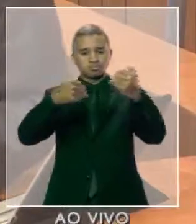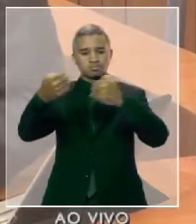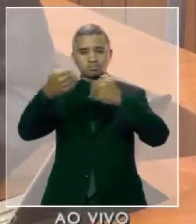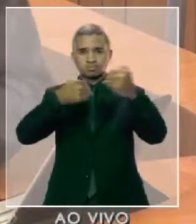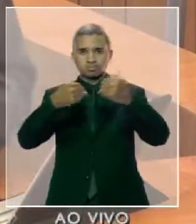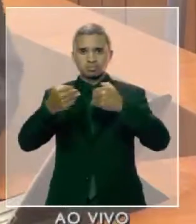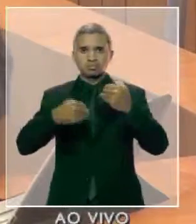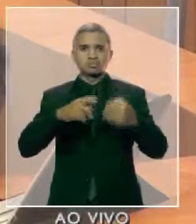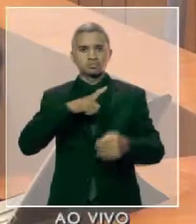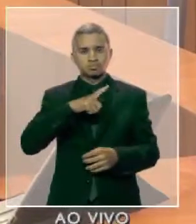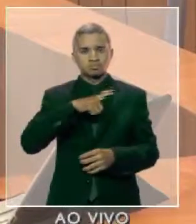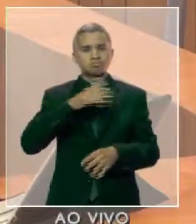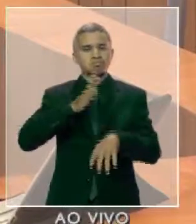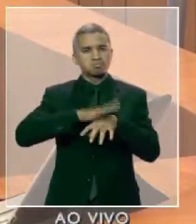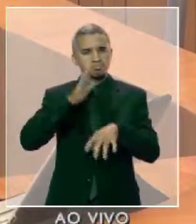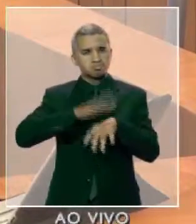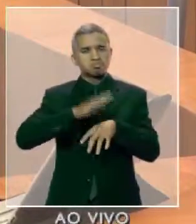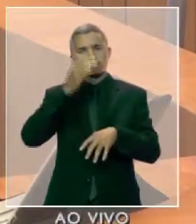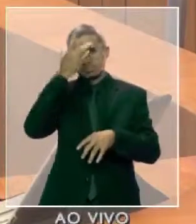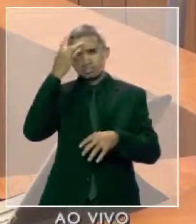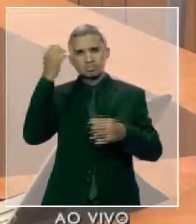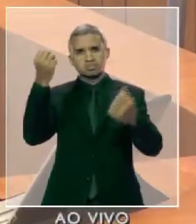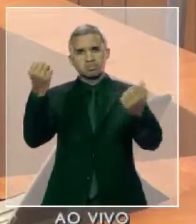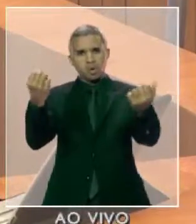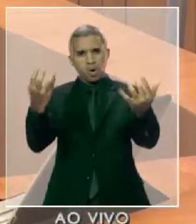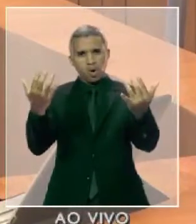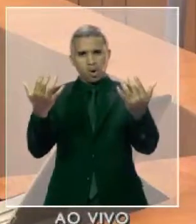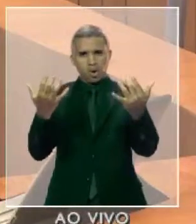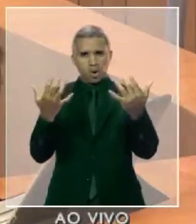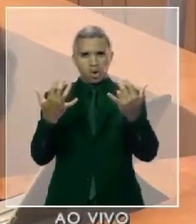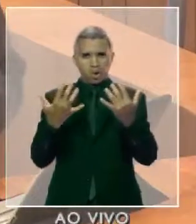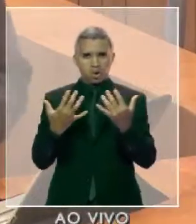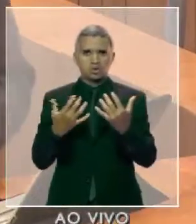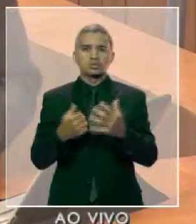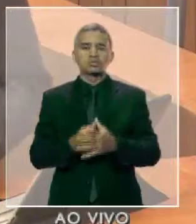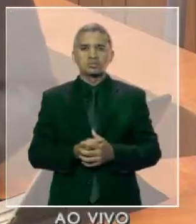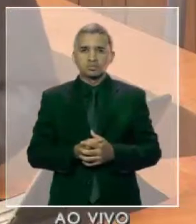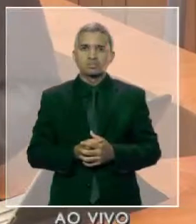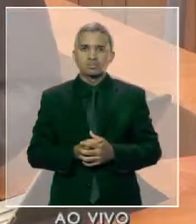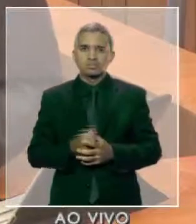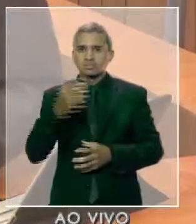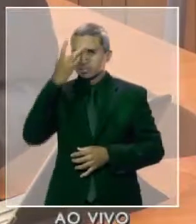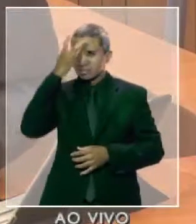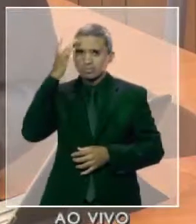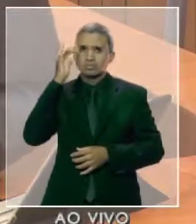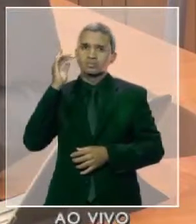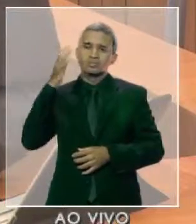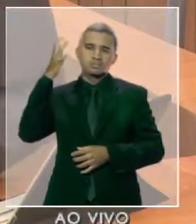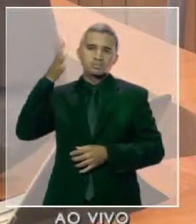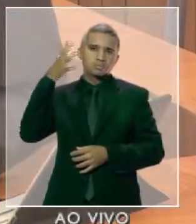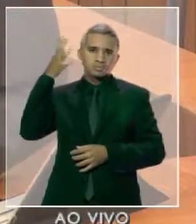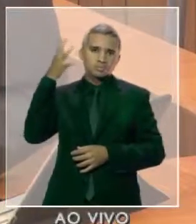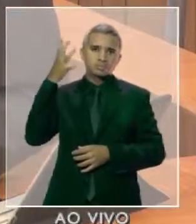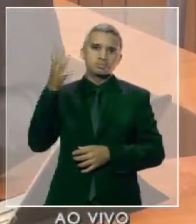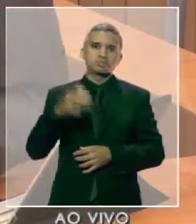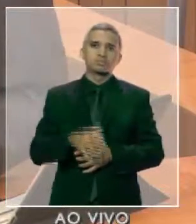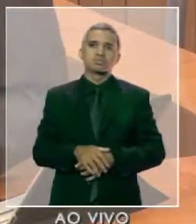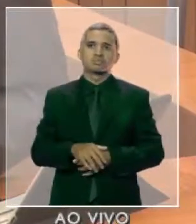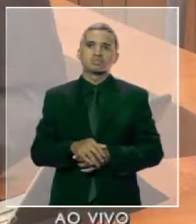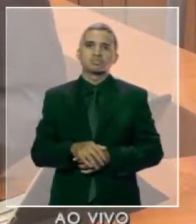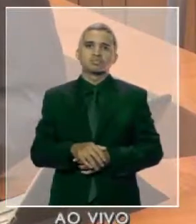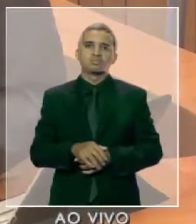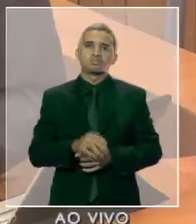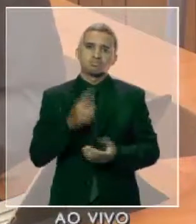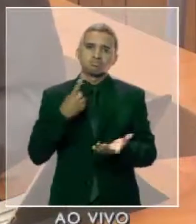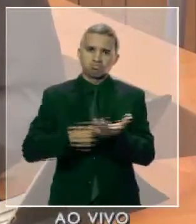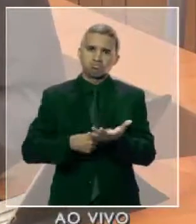centenas de lideranças que a cada palavra confirmavam, corroboravam assim com a